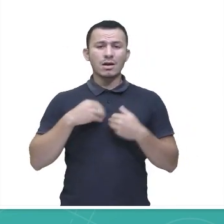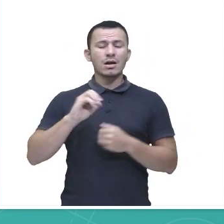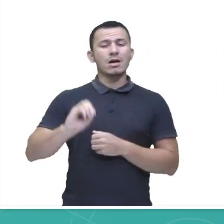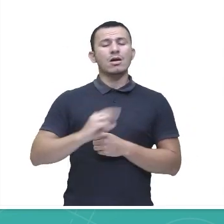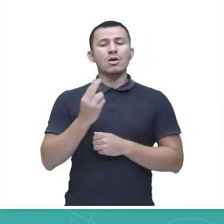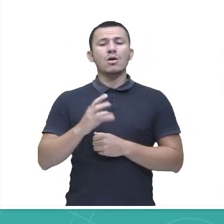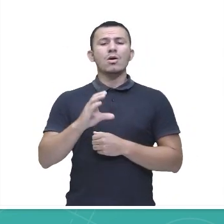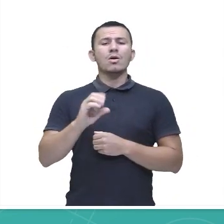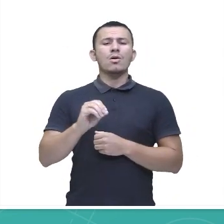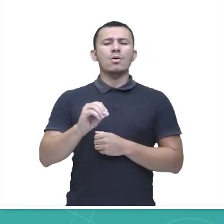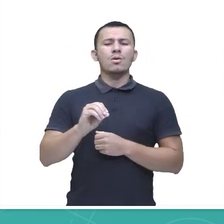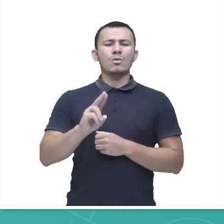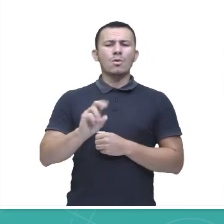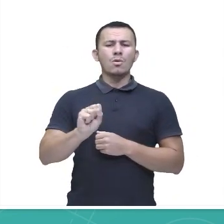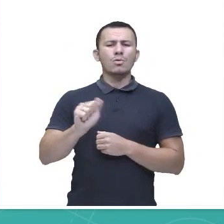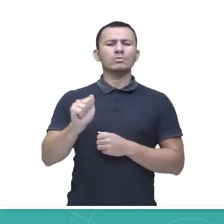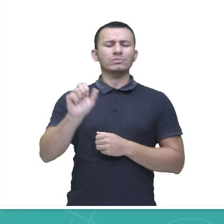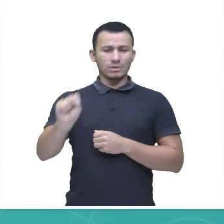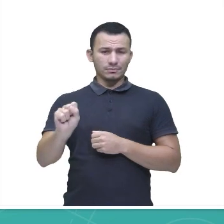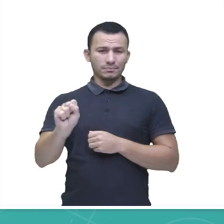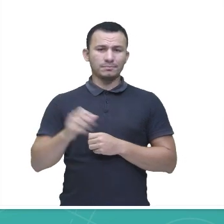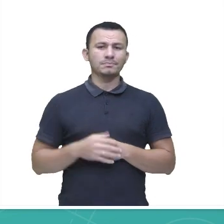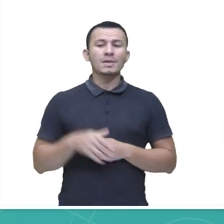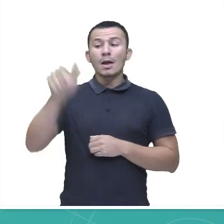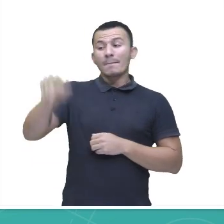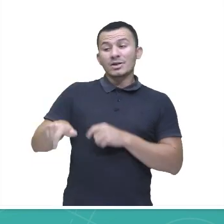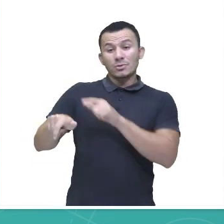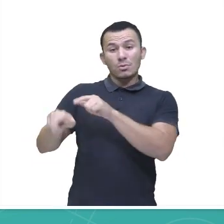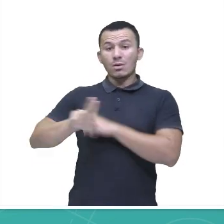coisa. Pessoa, João.